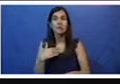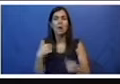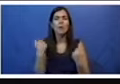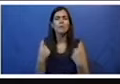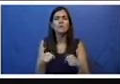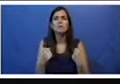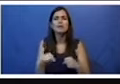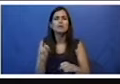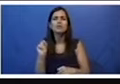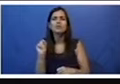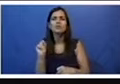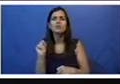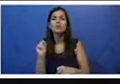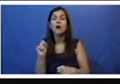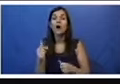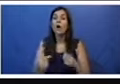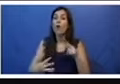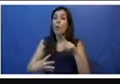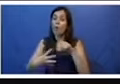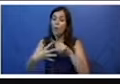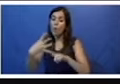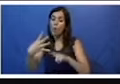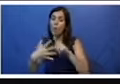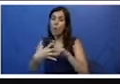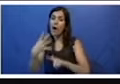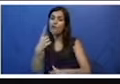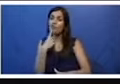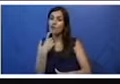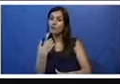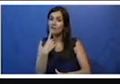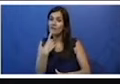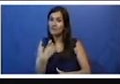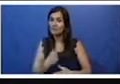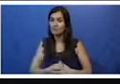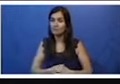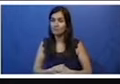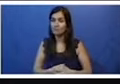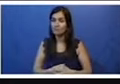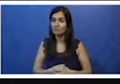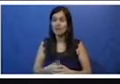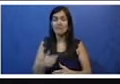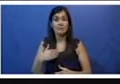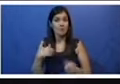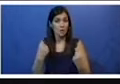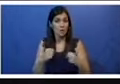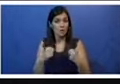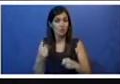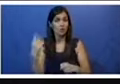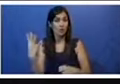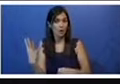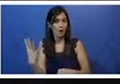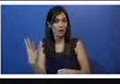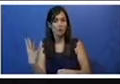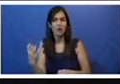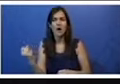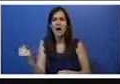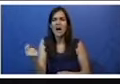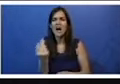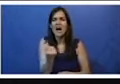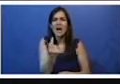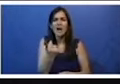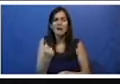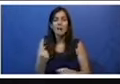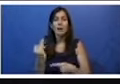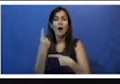preciso de quatro Barrinhas vermelhas se eu preciso de quatro então cada parte